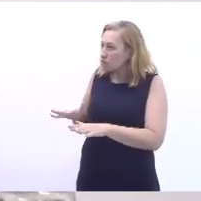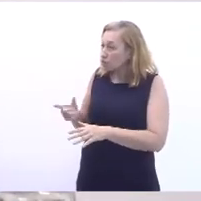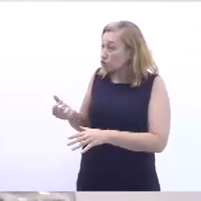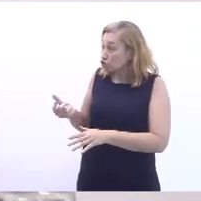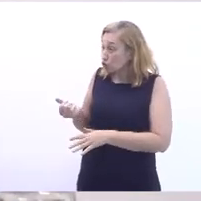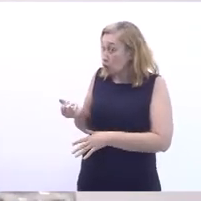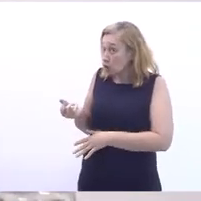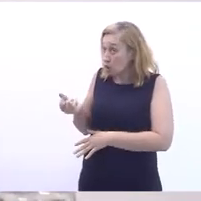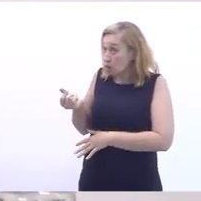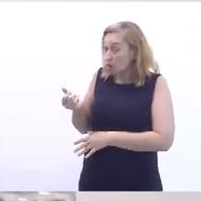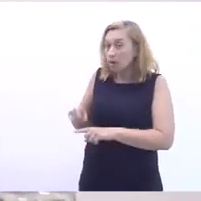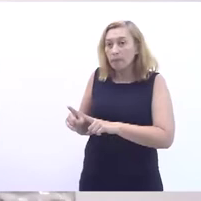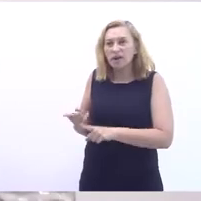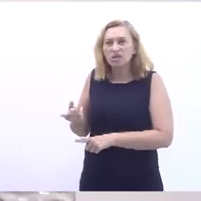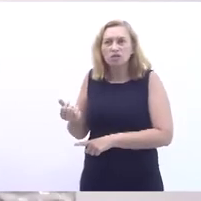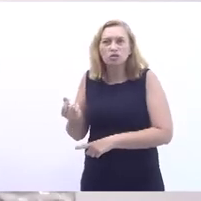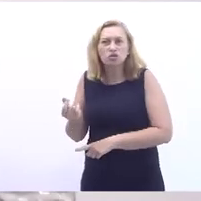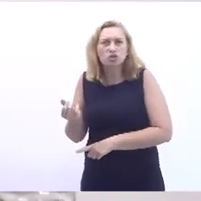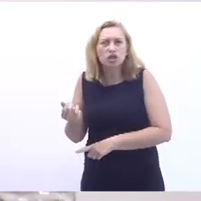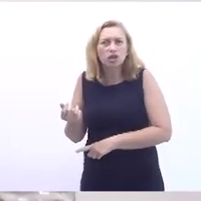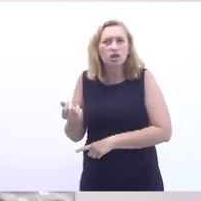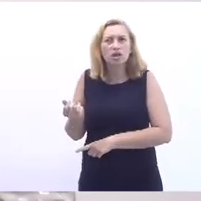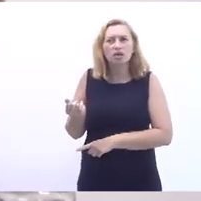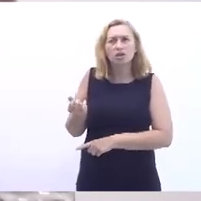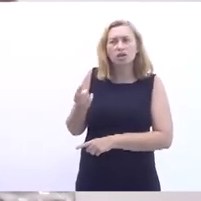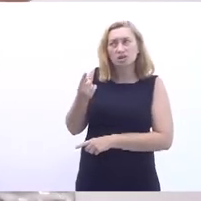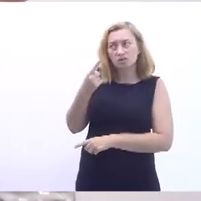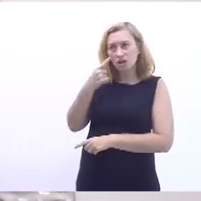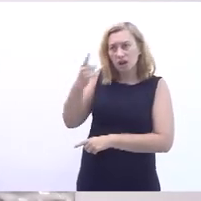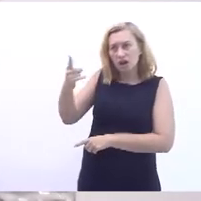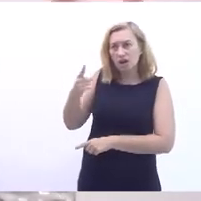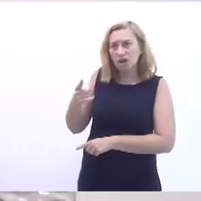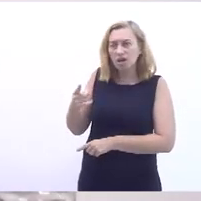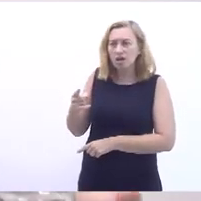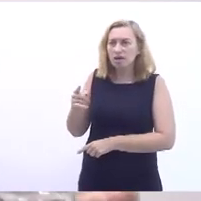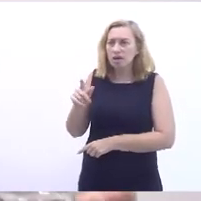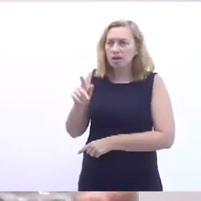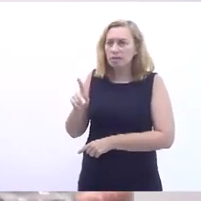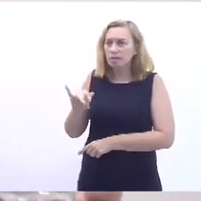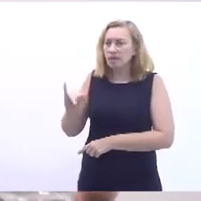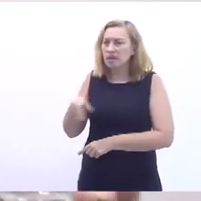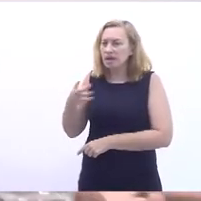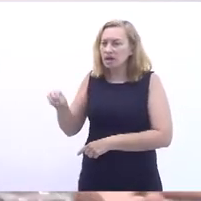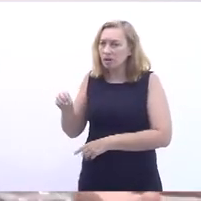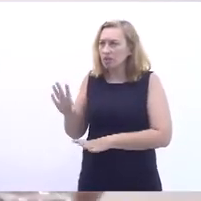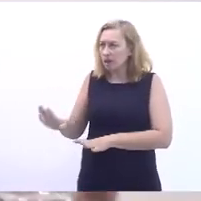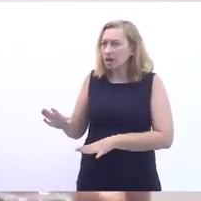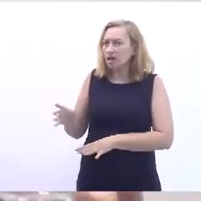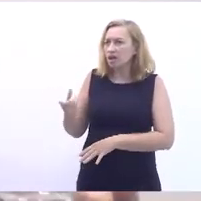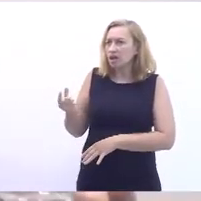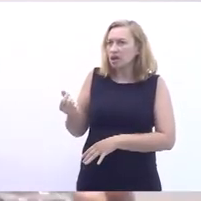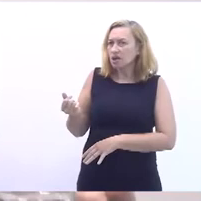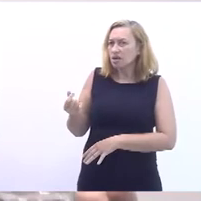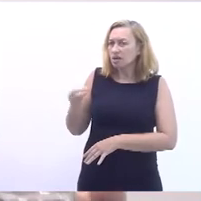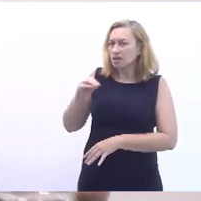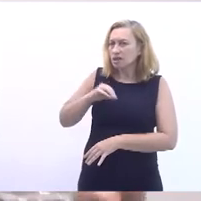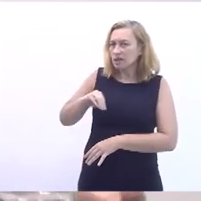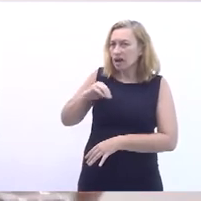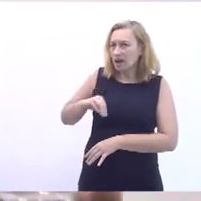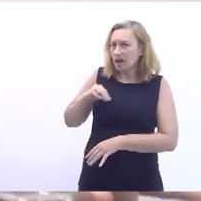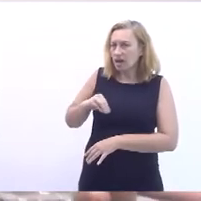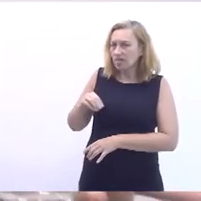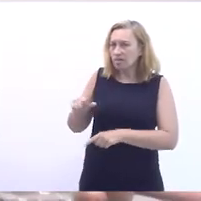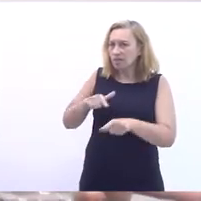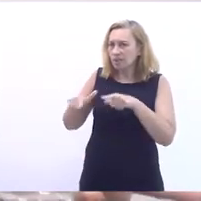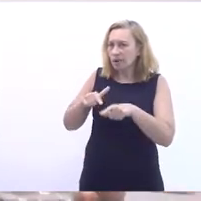dinheiro assim só que é um dinheiro pulverizado assim a gente tem lá a pia usada ganhando salário mínimo para